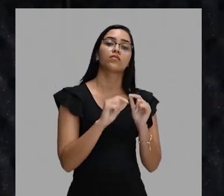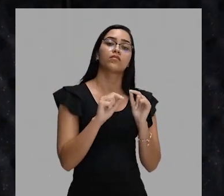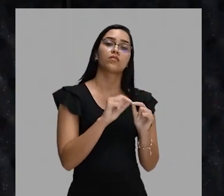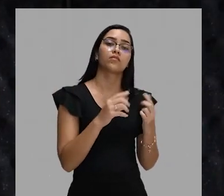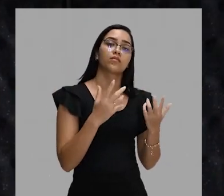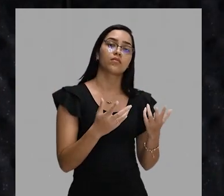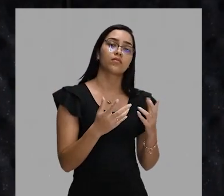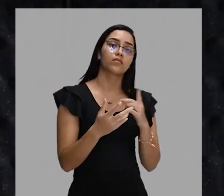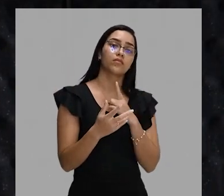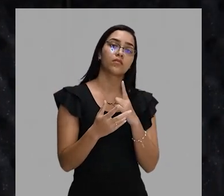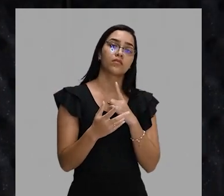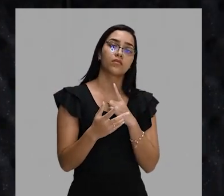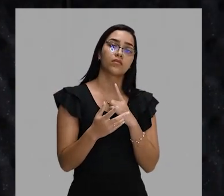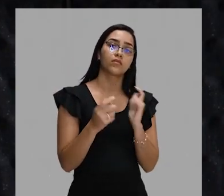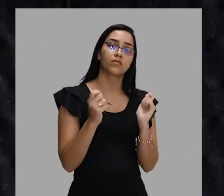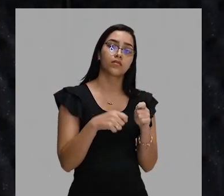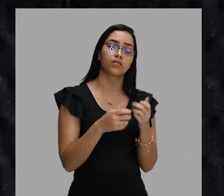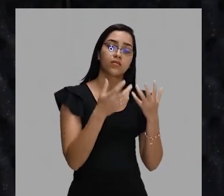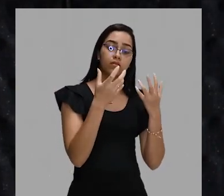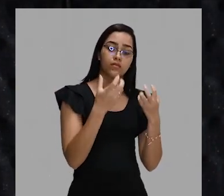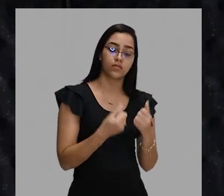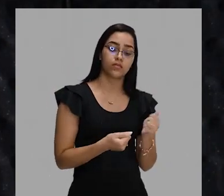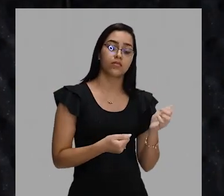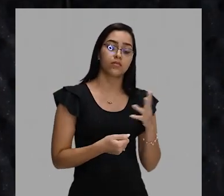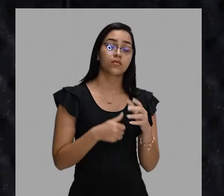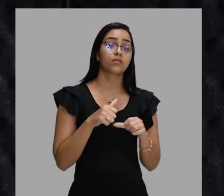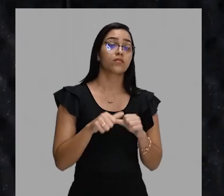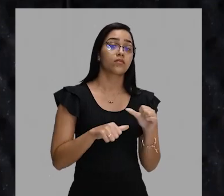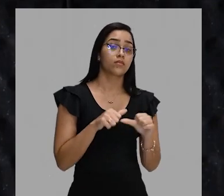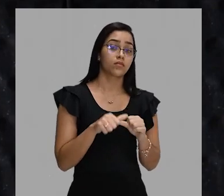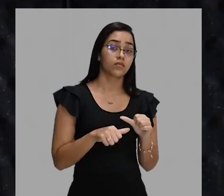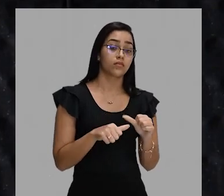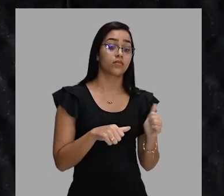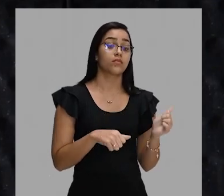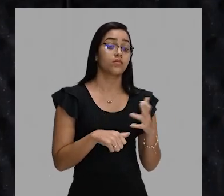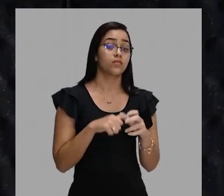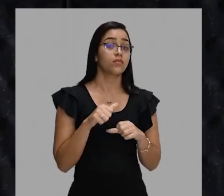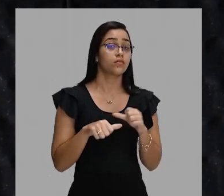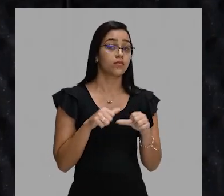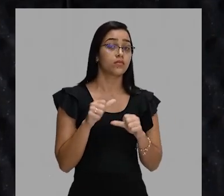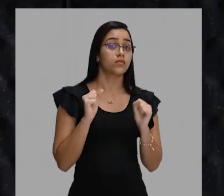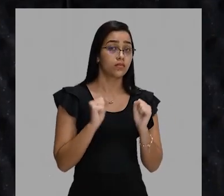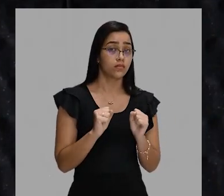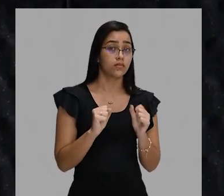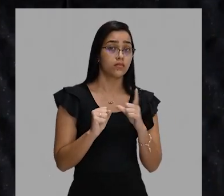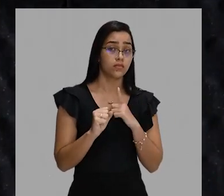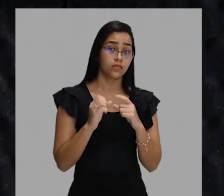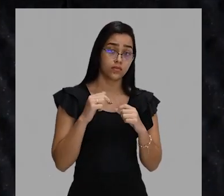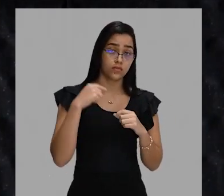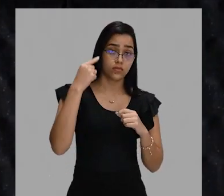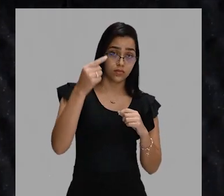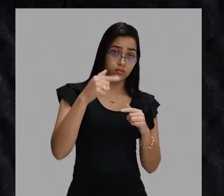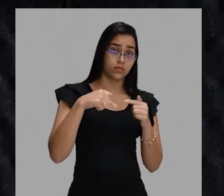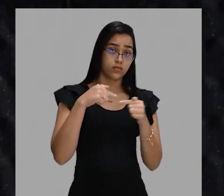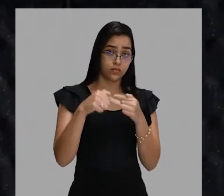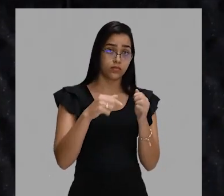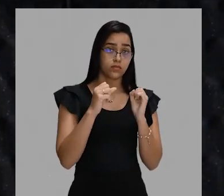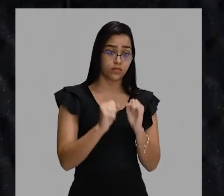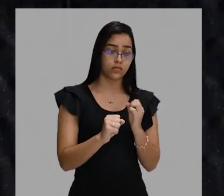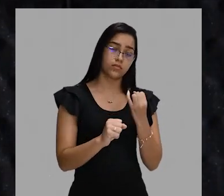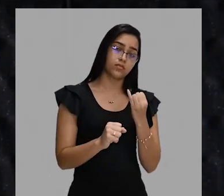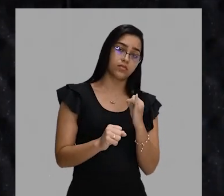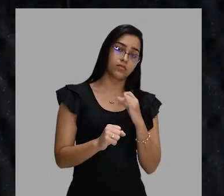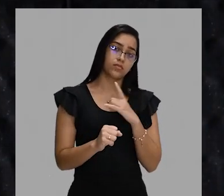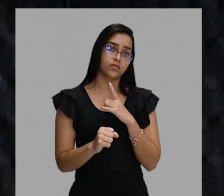aí a geração seguinte pode receber uma nova mudança, essa nova mudança ela pode ser passada para a geração seguinte, se